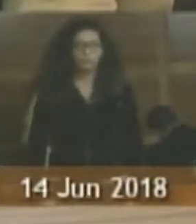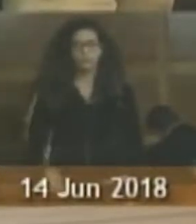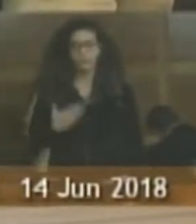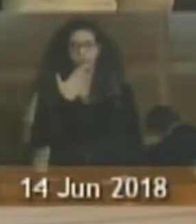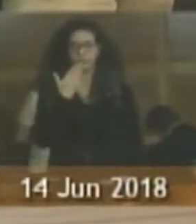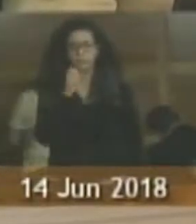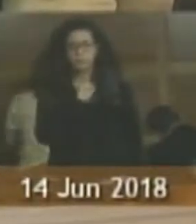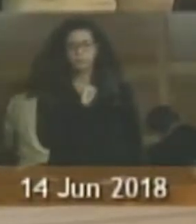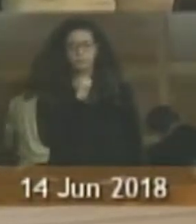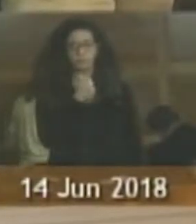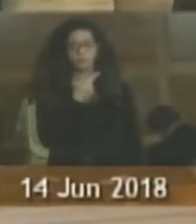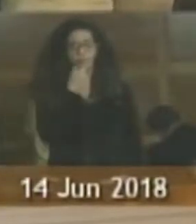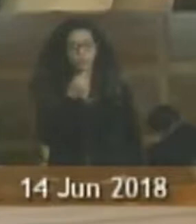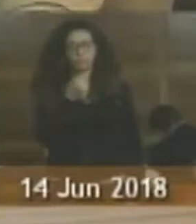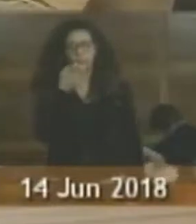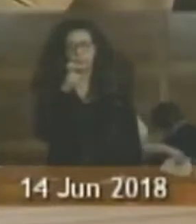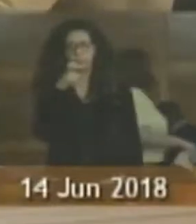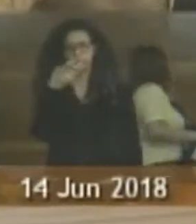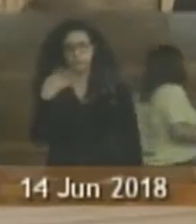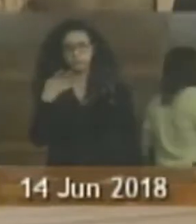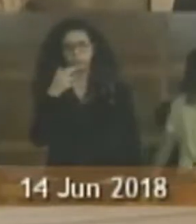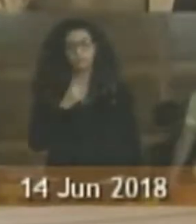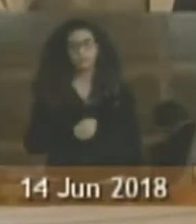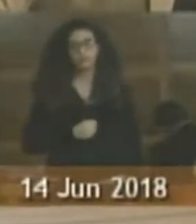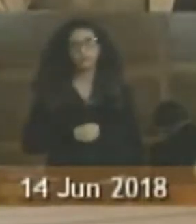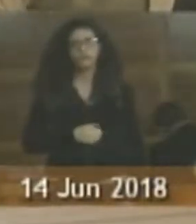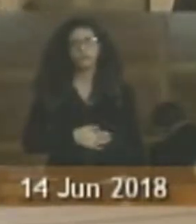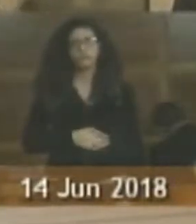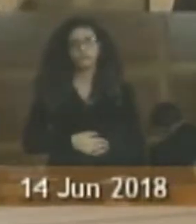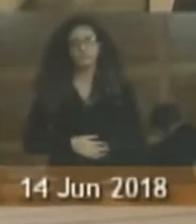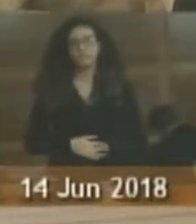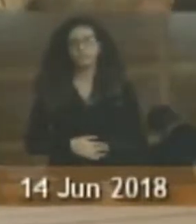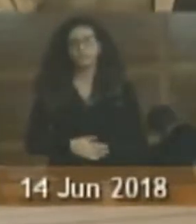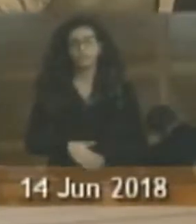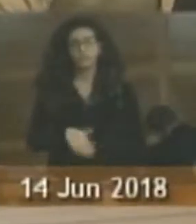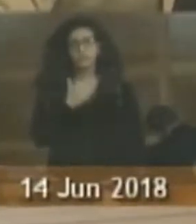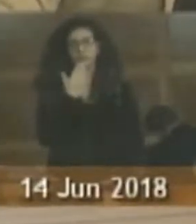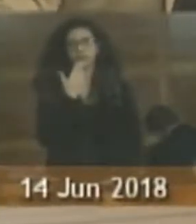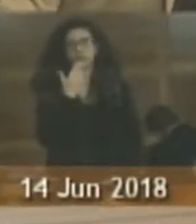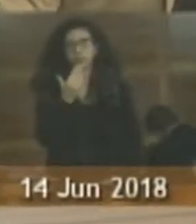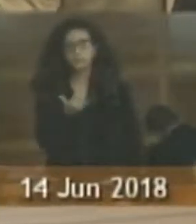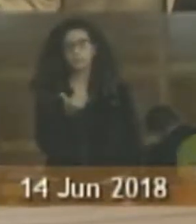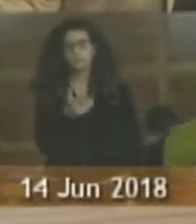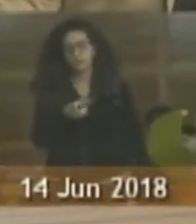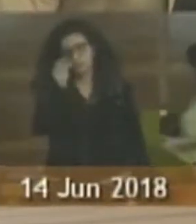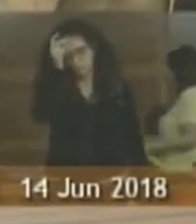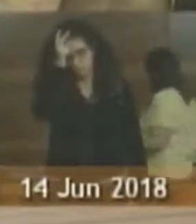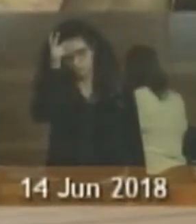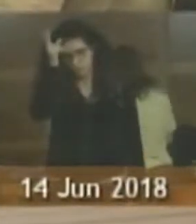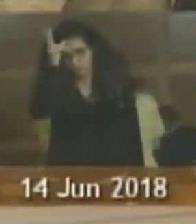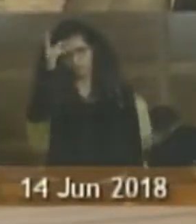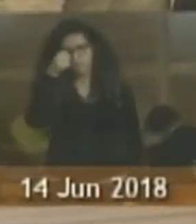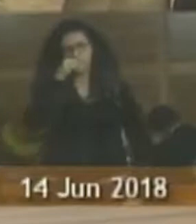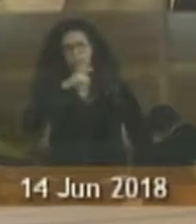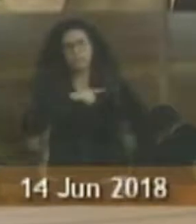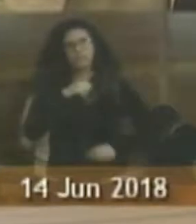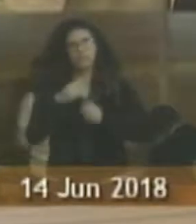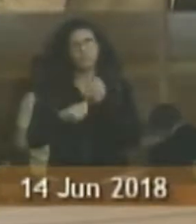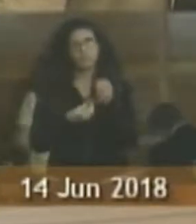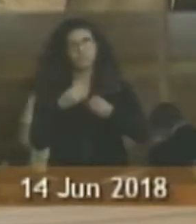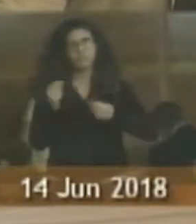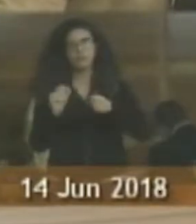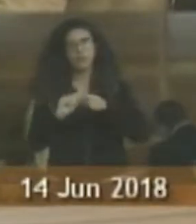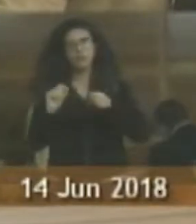Indicação 1154 de 2018. Indicando ao prefeito municipal estudo de viabilidade técnica